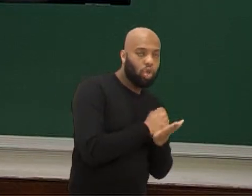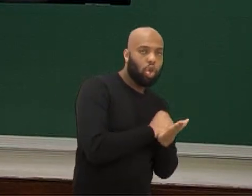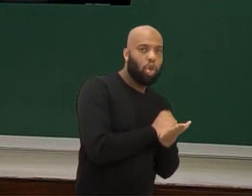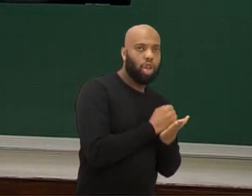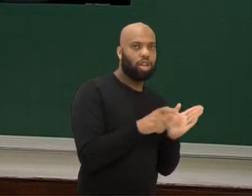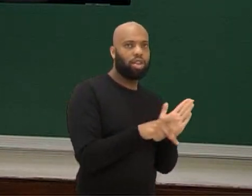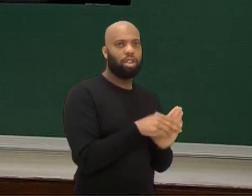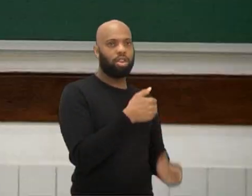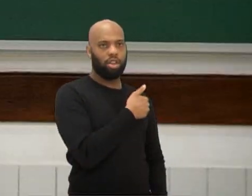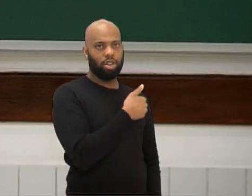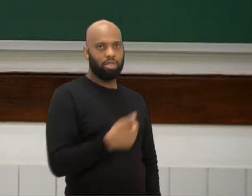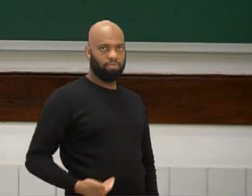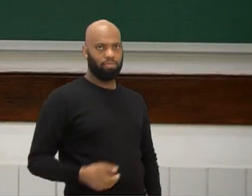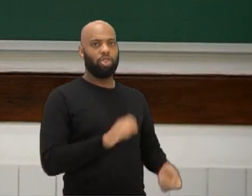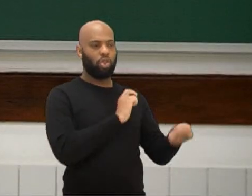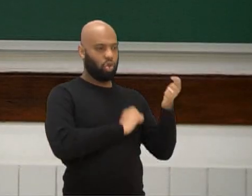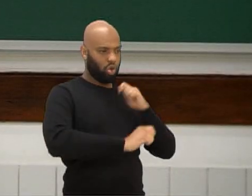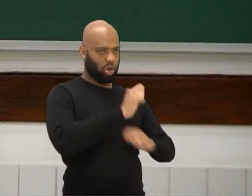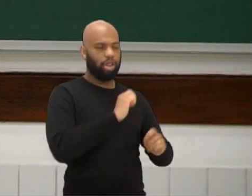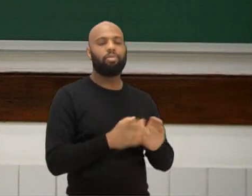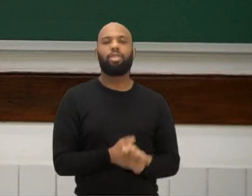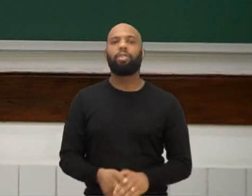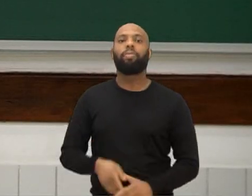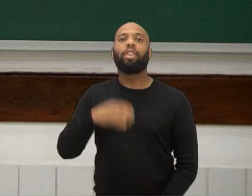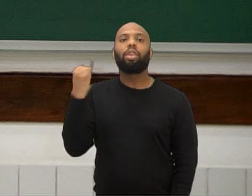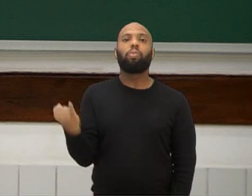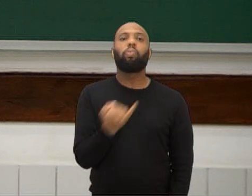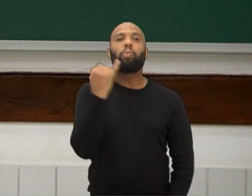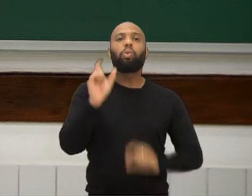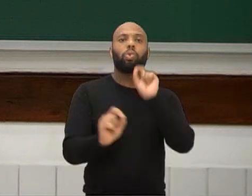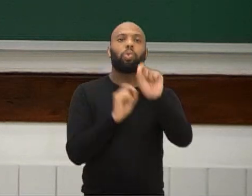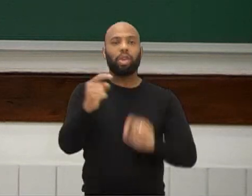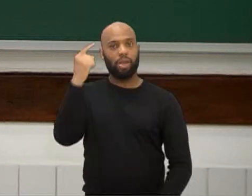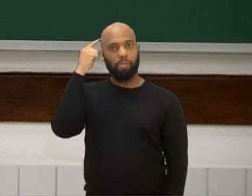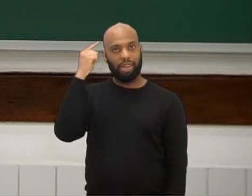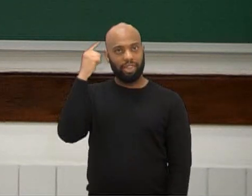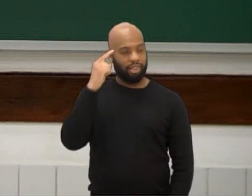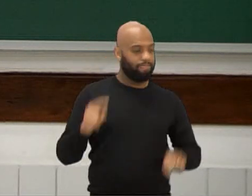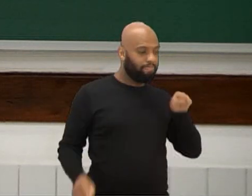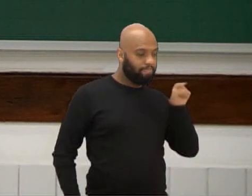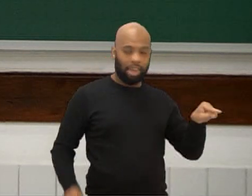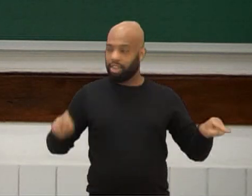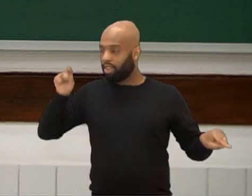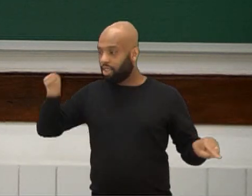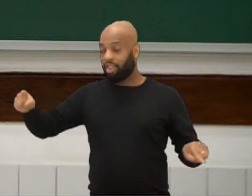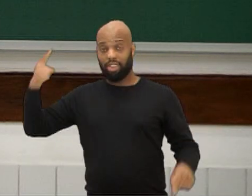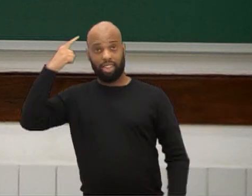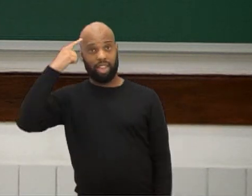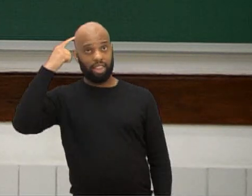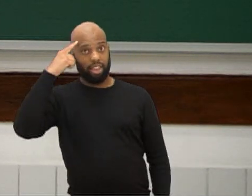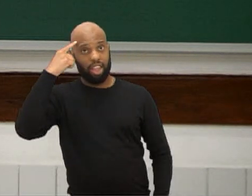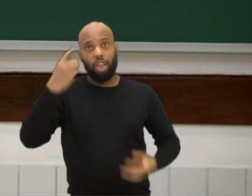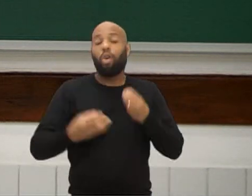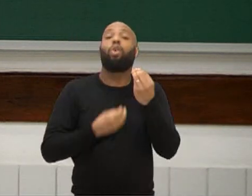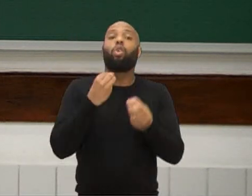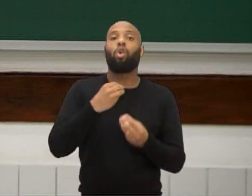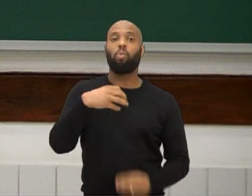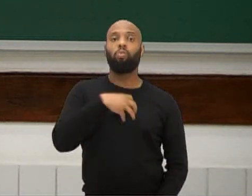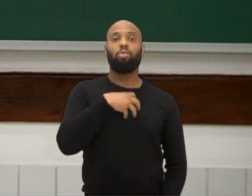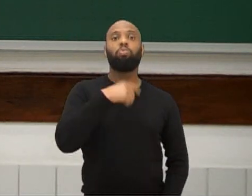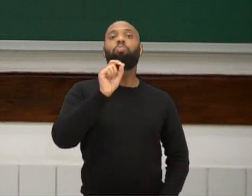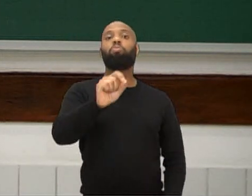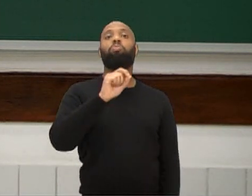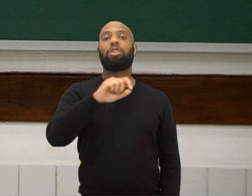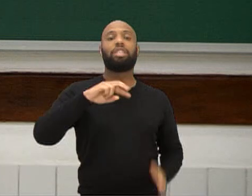economia. É importante, gente, a gente pensar sobre essas duas ideias como uma questão de o